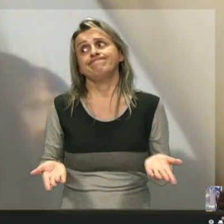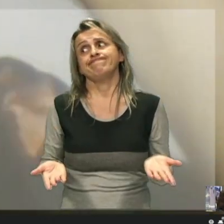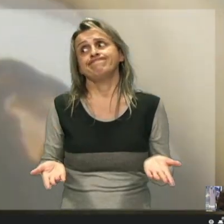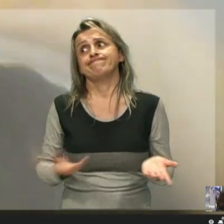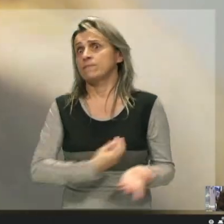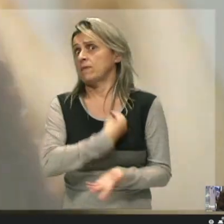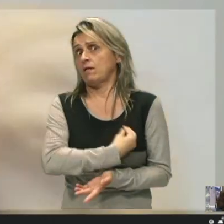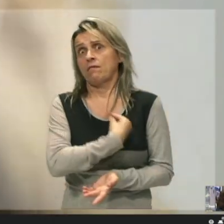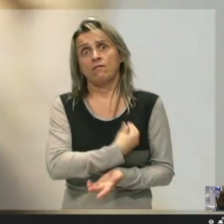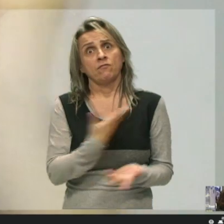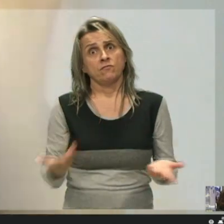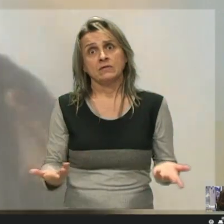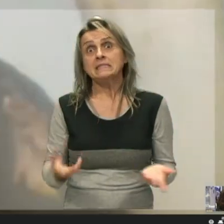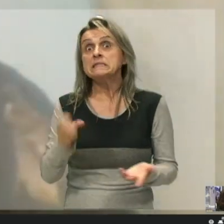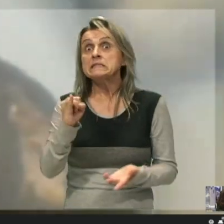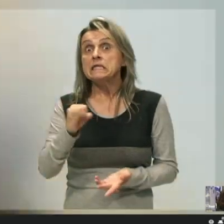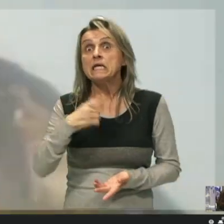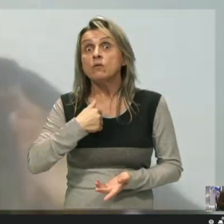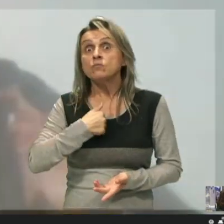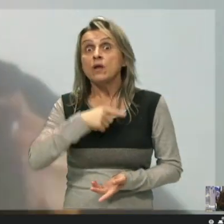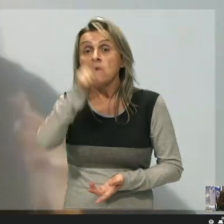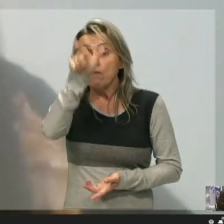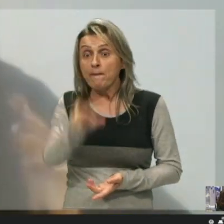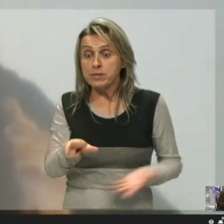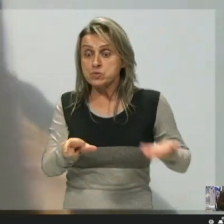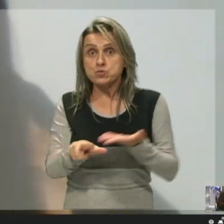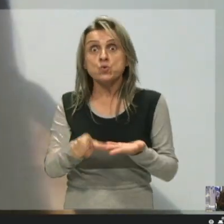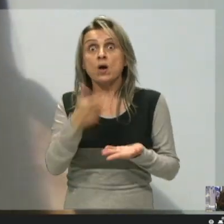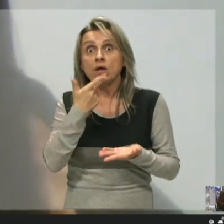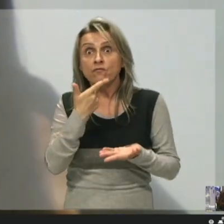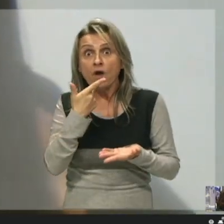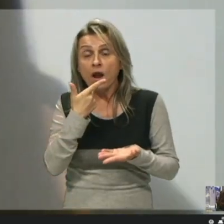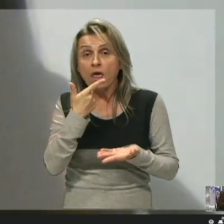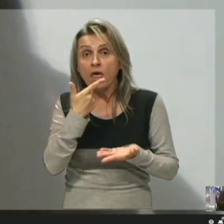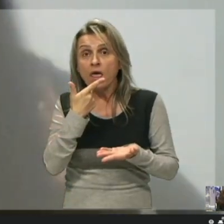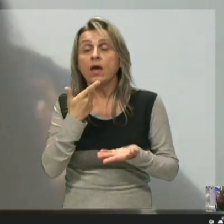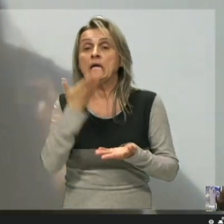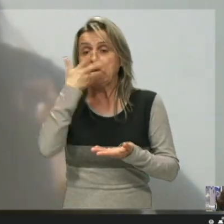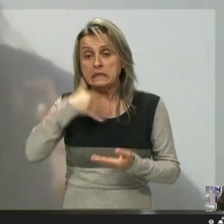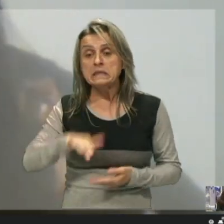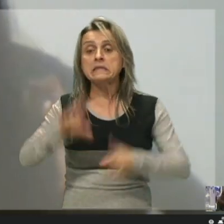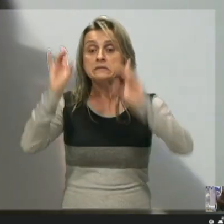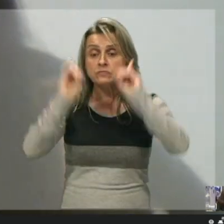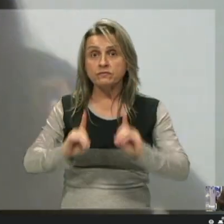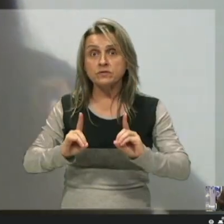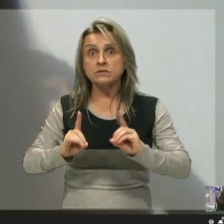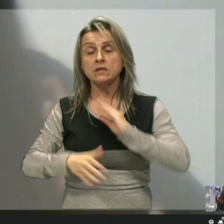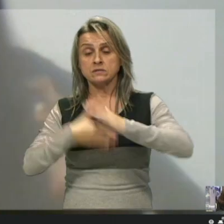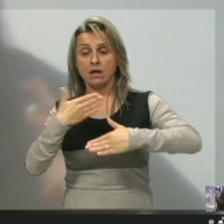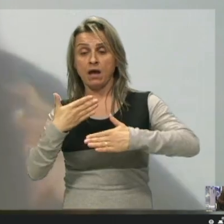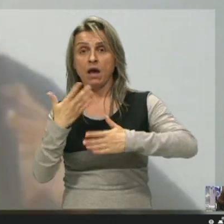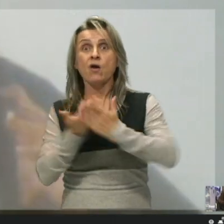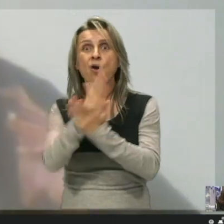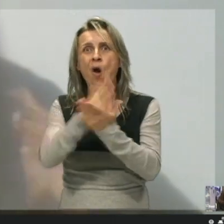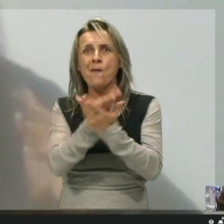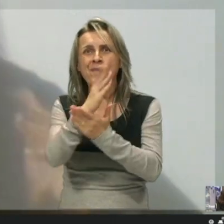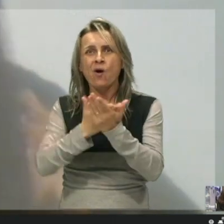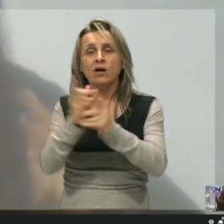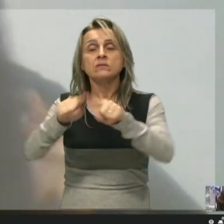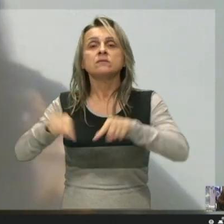de aula, que ser humano que essa educação quer formar, privando o outro de lidar com o ser humano que tem